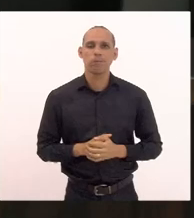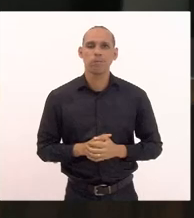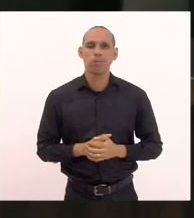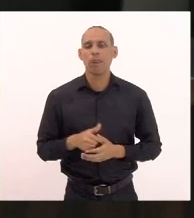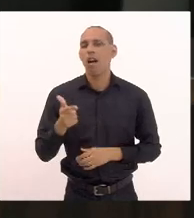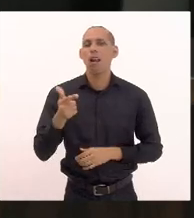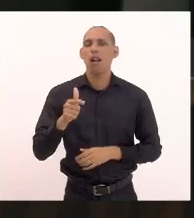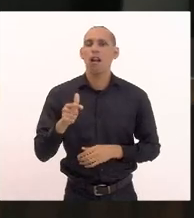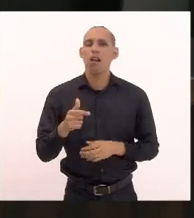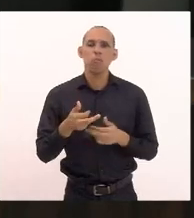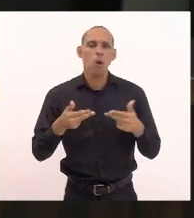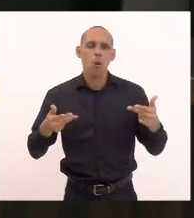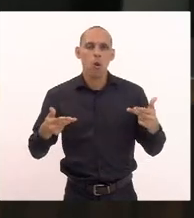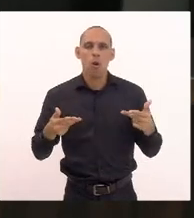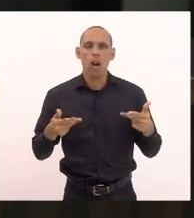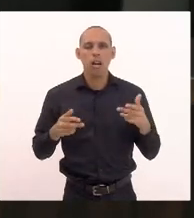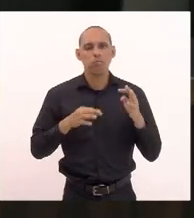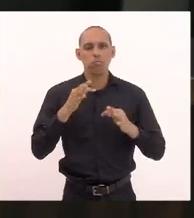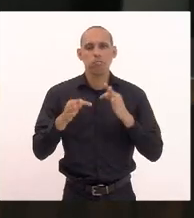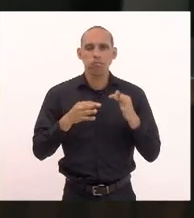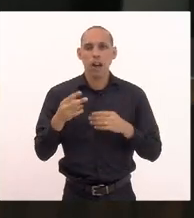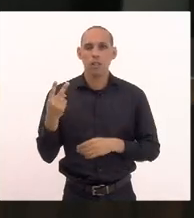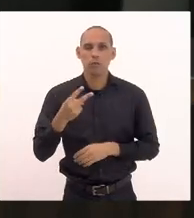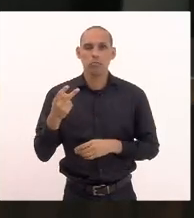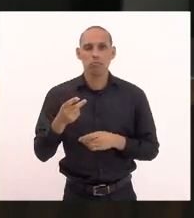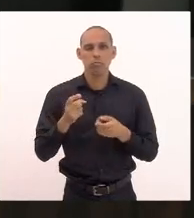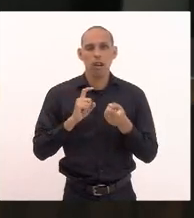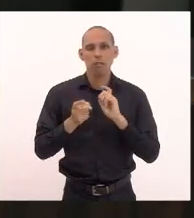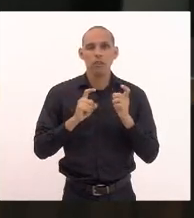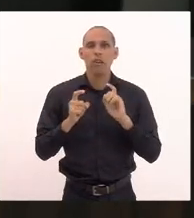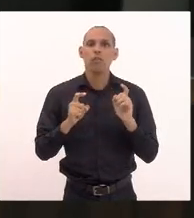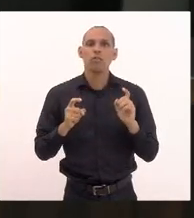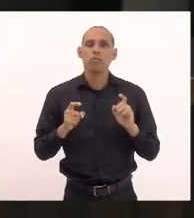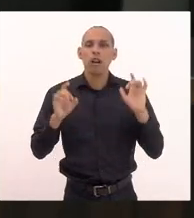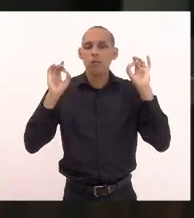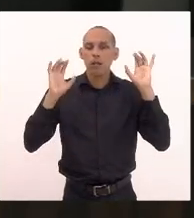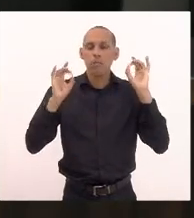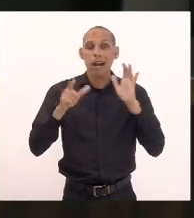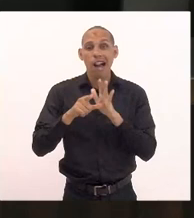mais a tratar na segunda sessão extraordinária, presidência, antes de